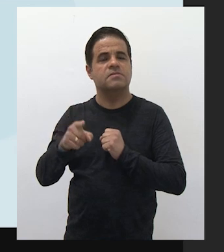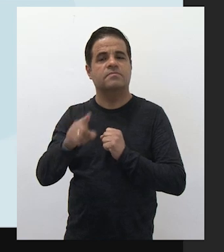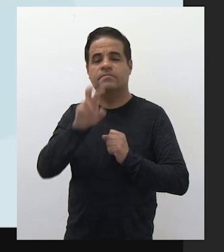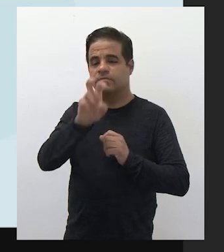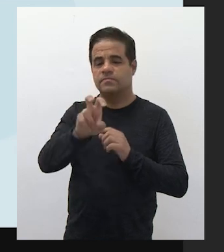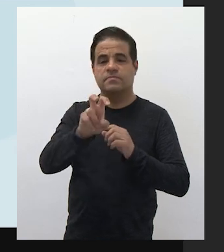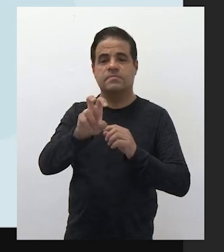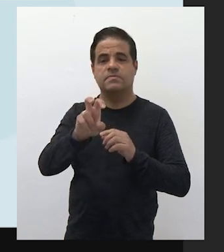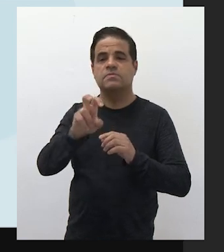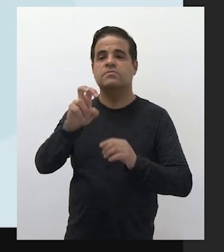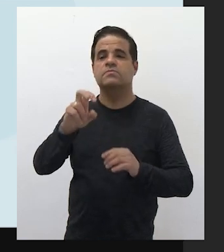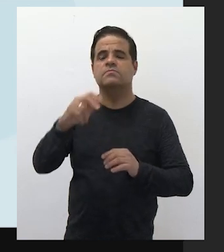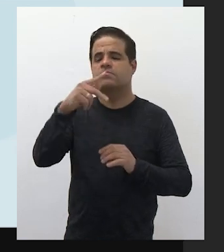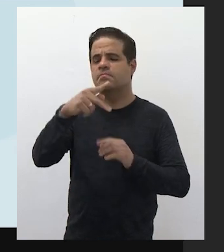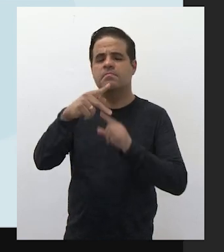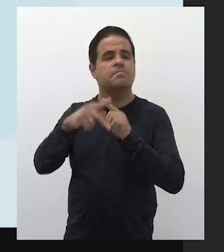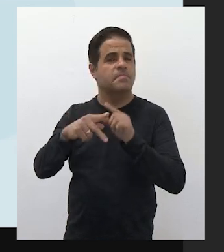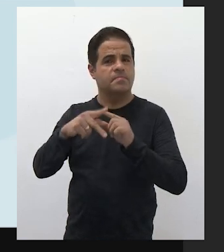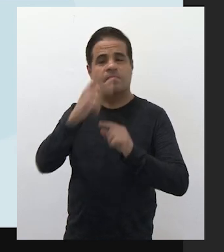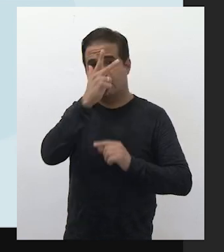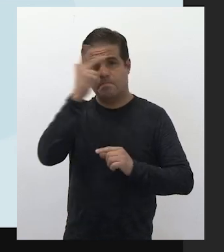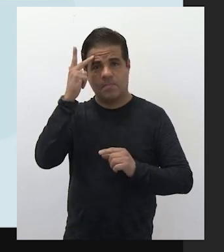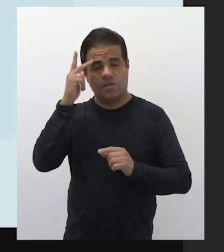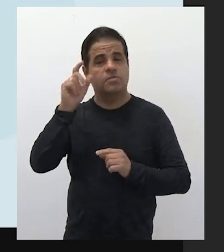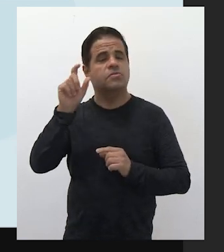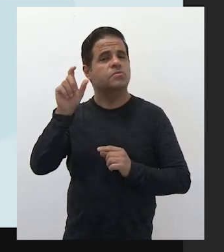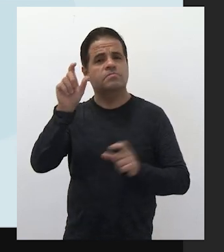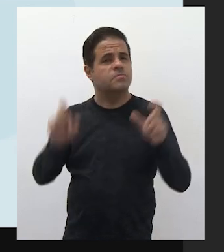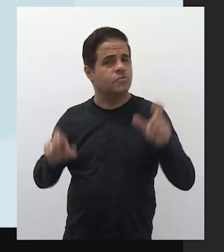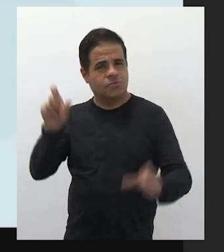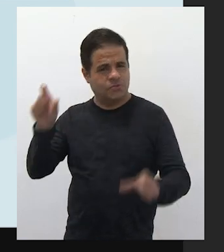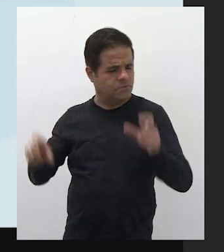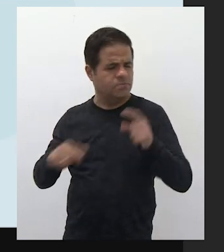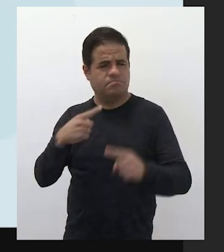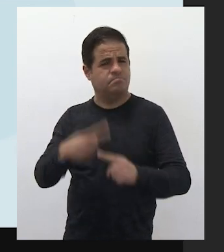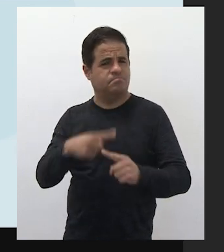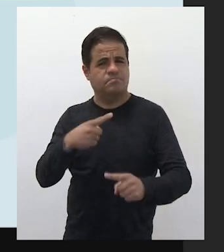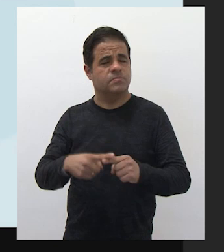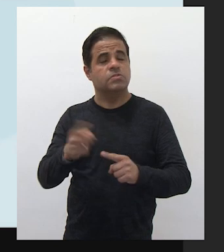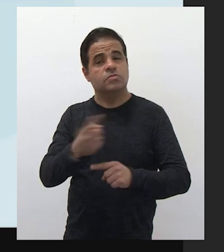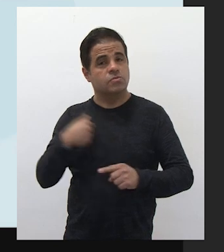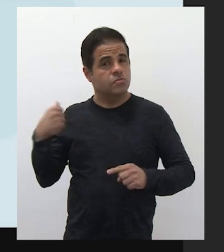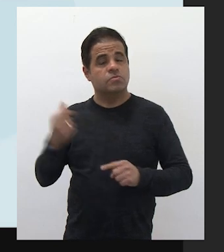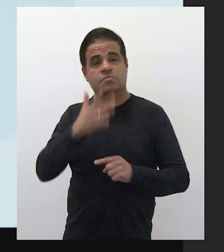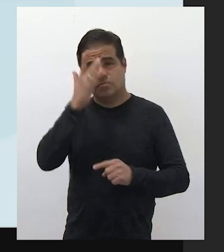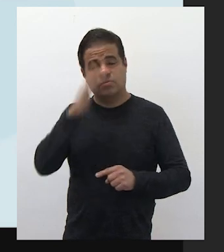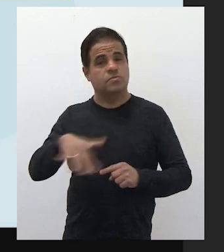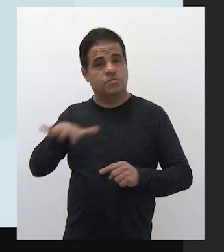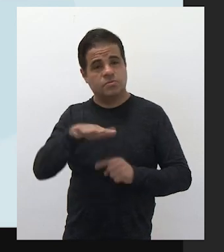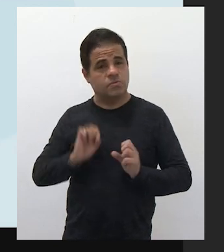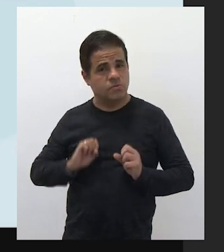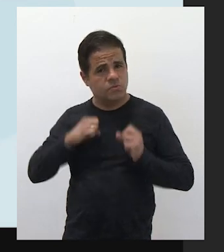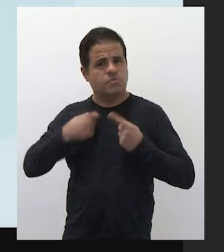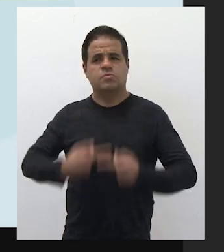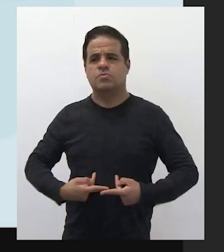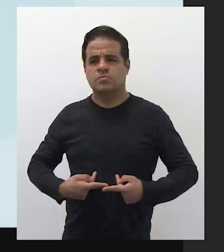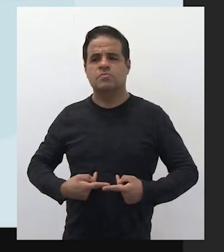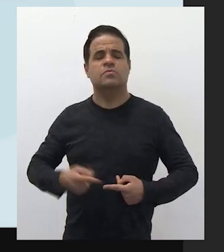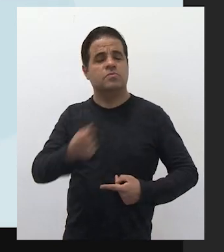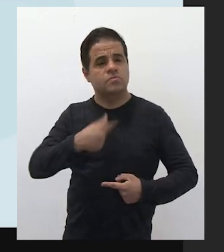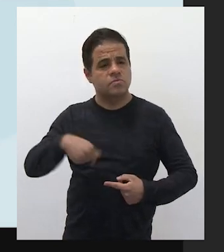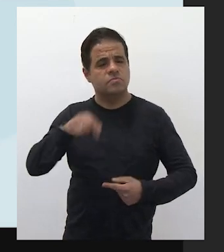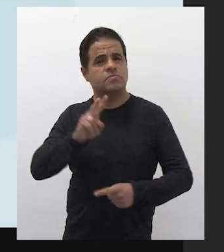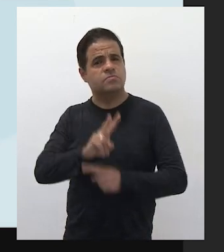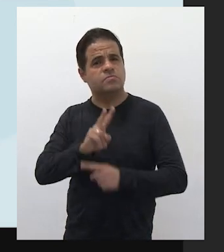5 P's. Quais são? Pessoas. Por que pessoas? Porque nós, pessoas humanas, nós, detentores